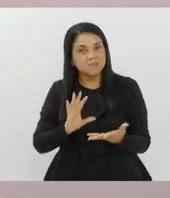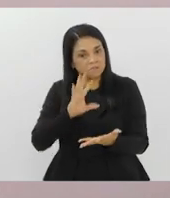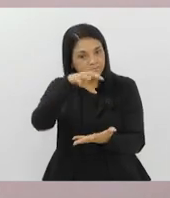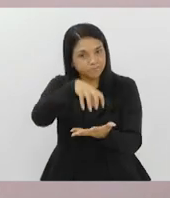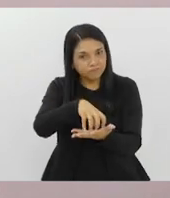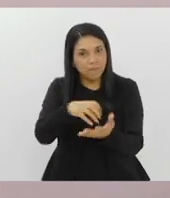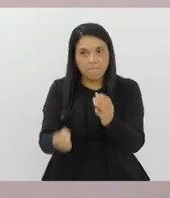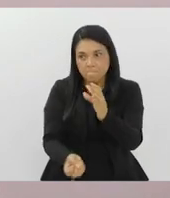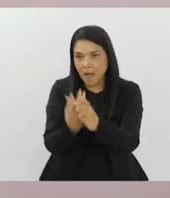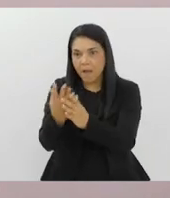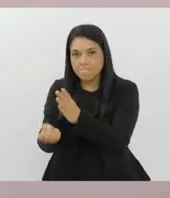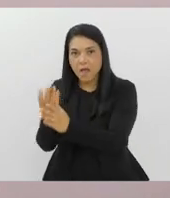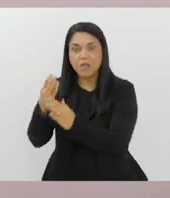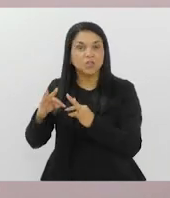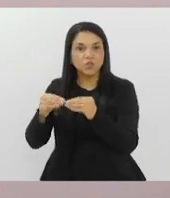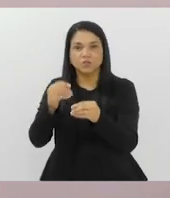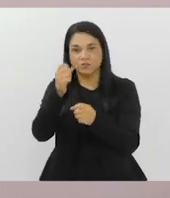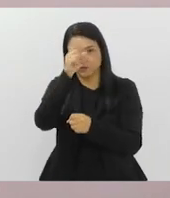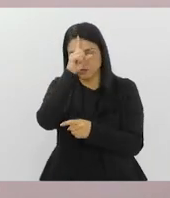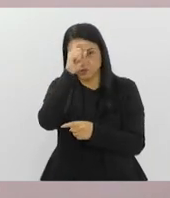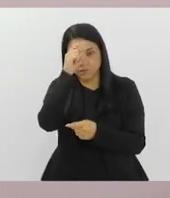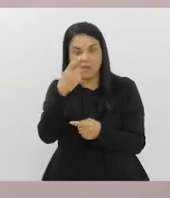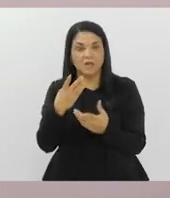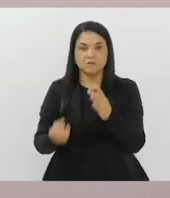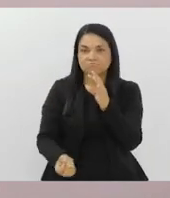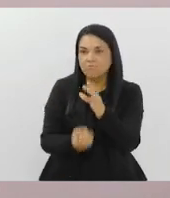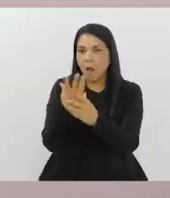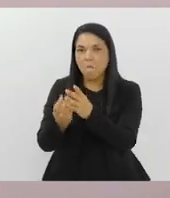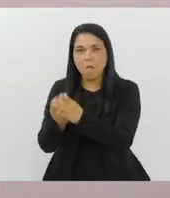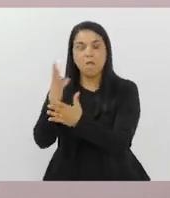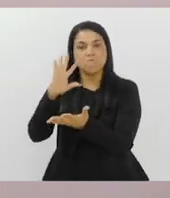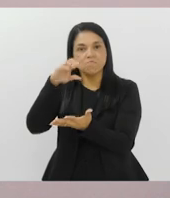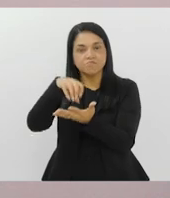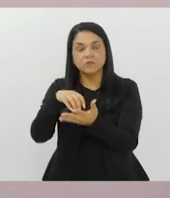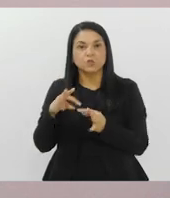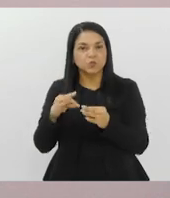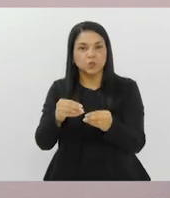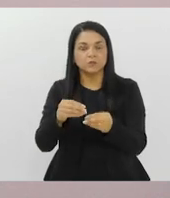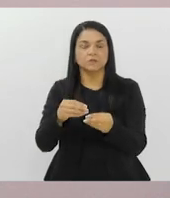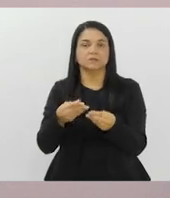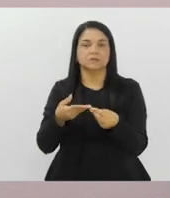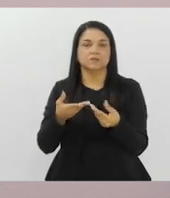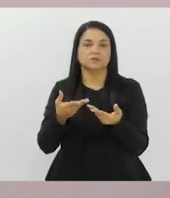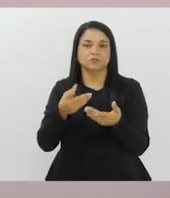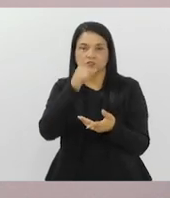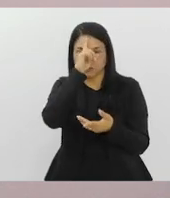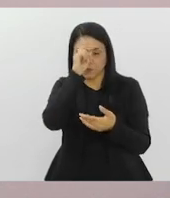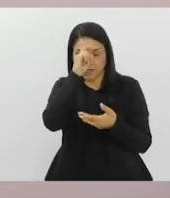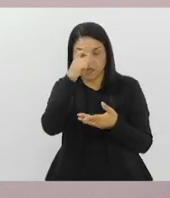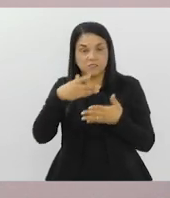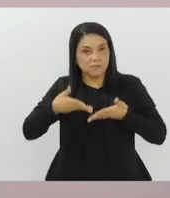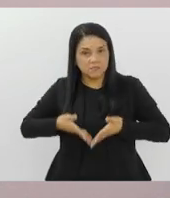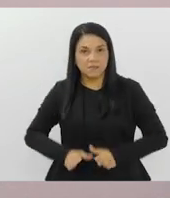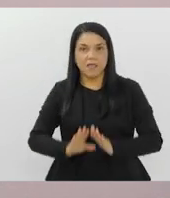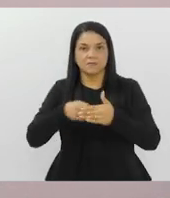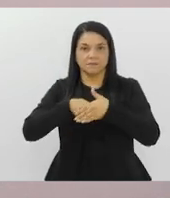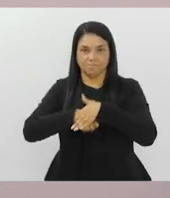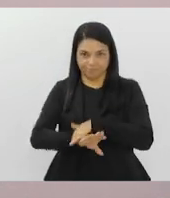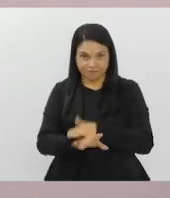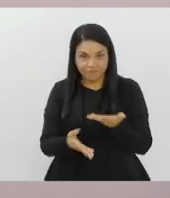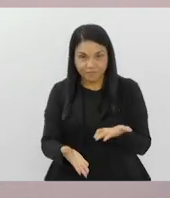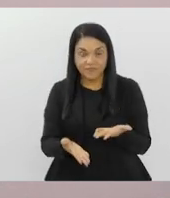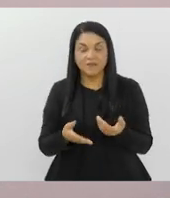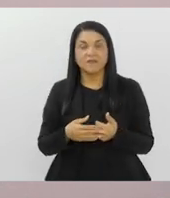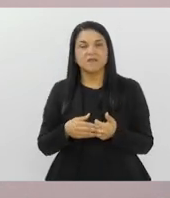em todos os hospitais, em todas as maternidades? E, para fazer um banco de leite, não é difícil, né, Thaís? Nós,